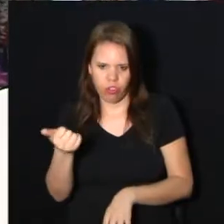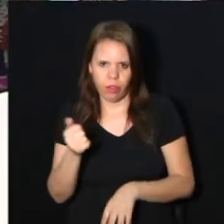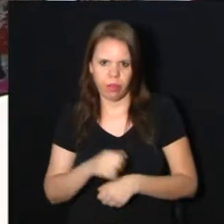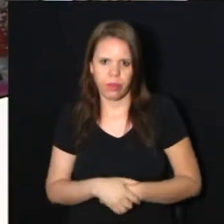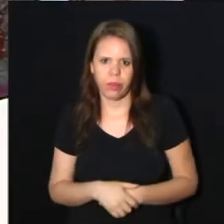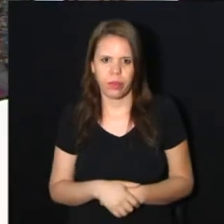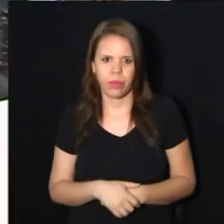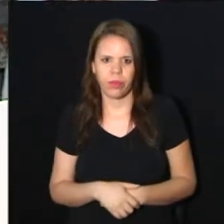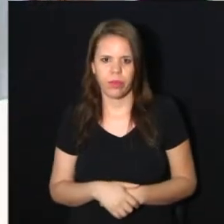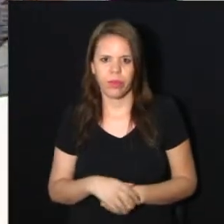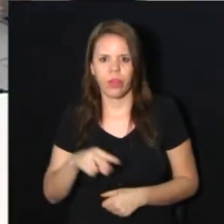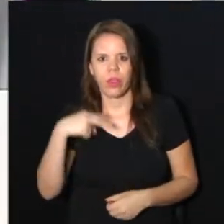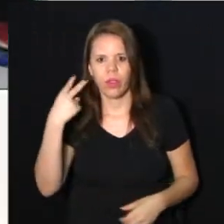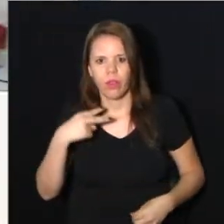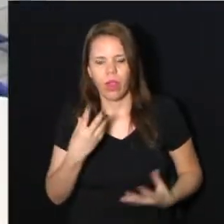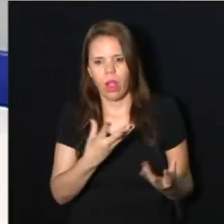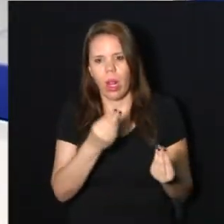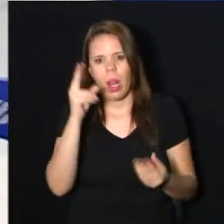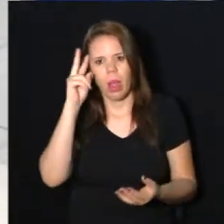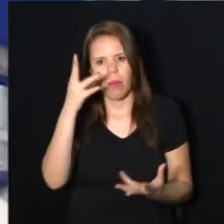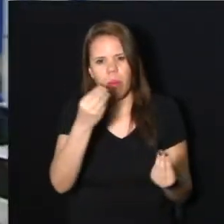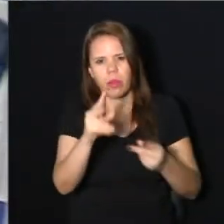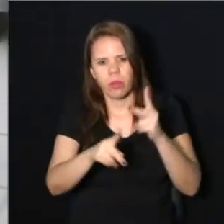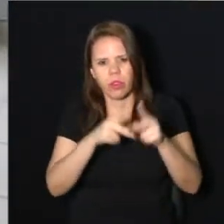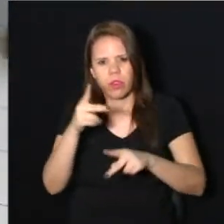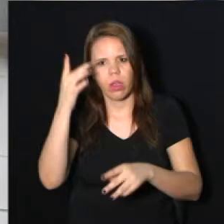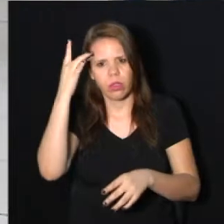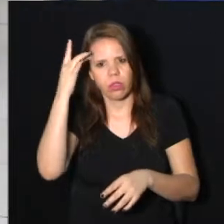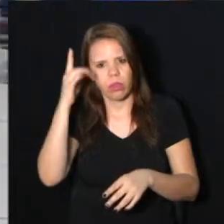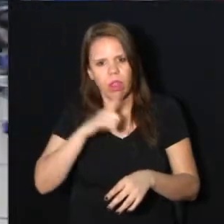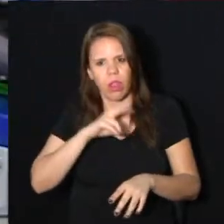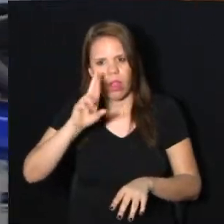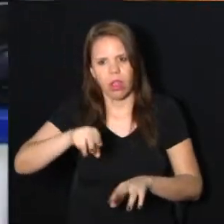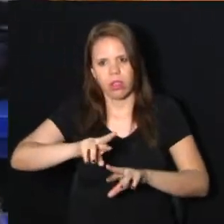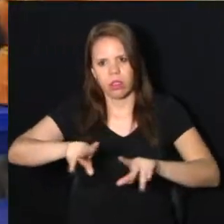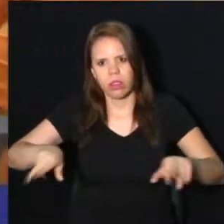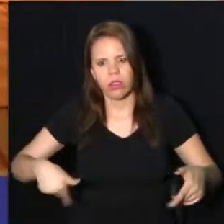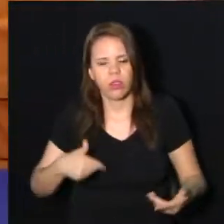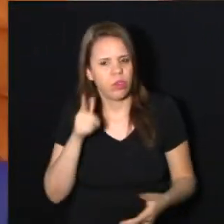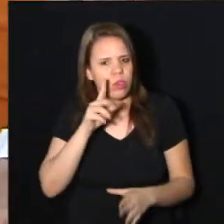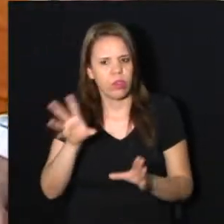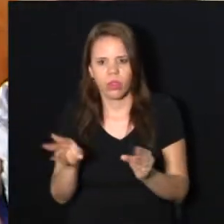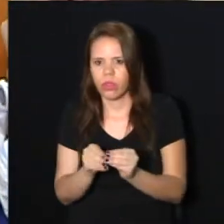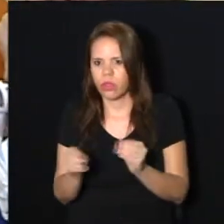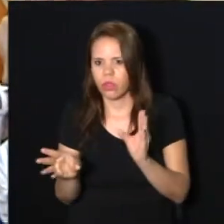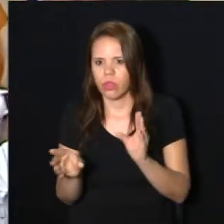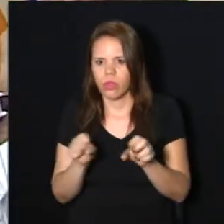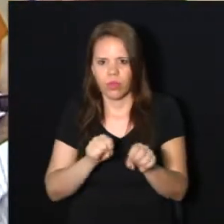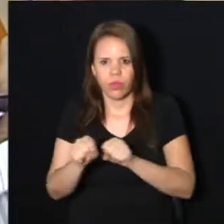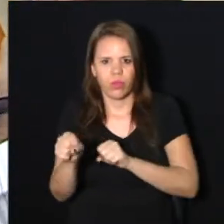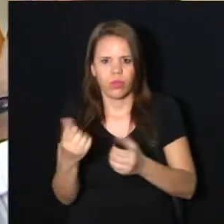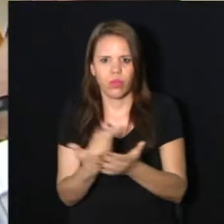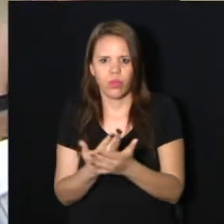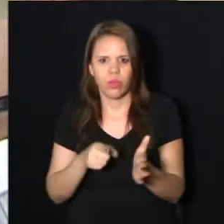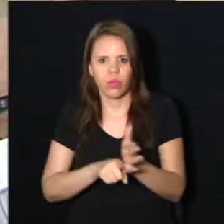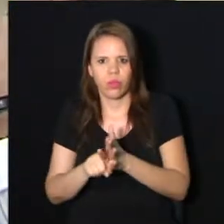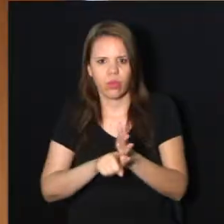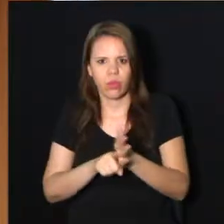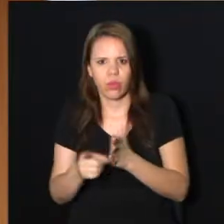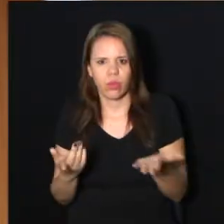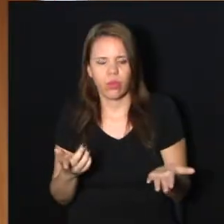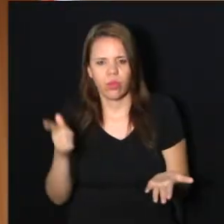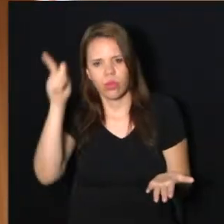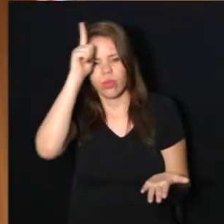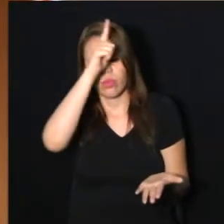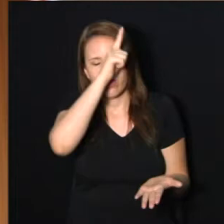O parlamentar lembra que muitos adultos, por diversas razões, não conseguiram concluir os estudos. Por isso, destaca o vereador Gustavo